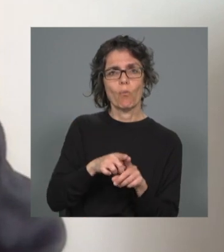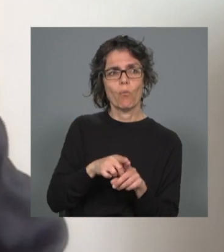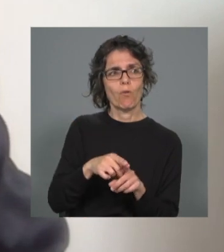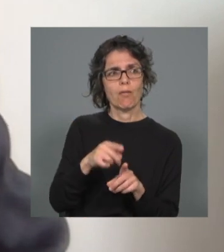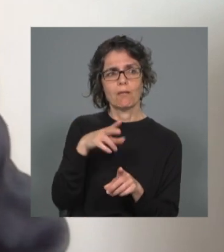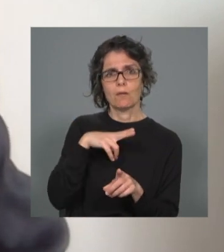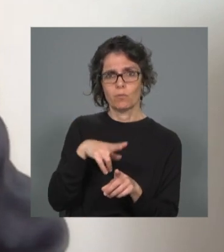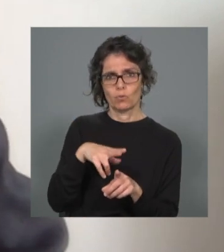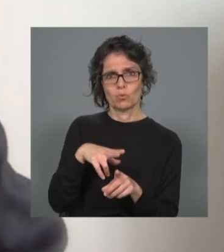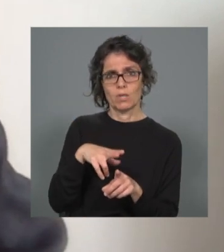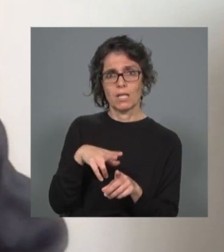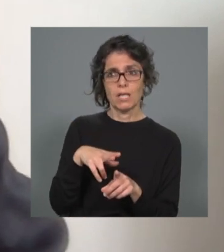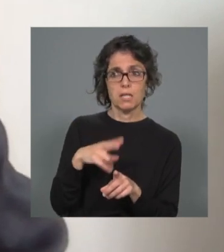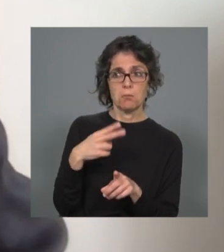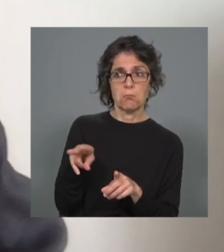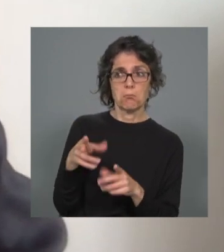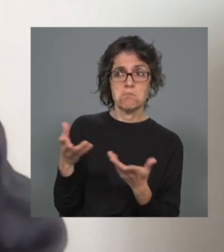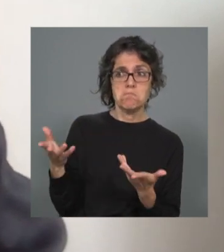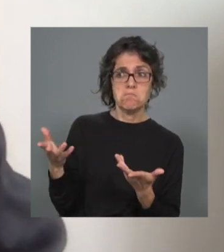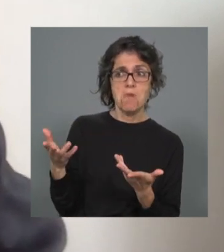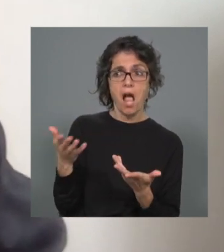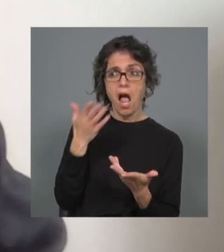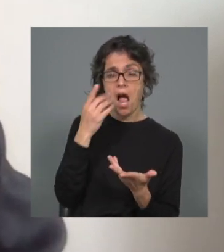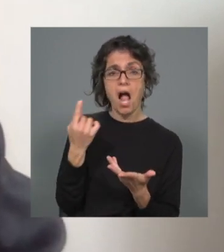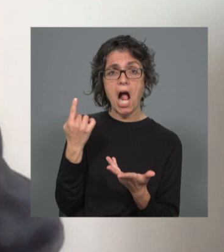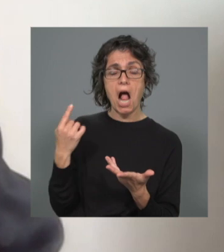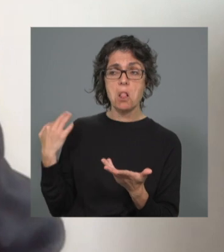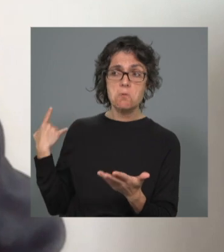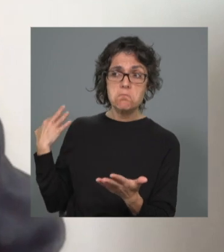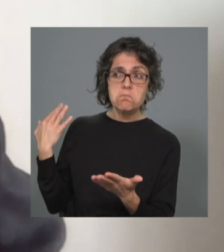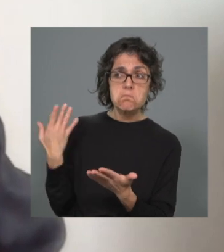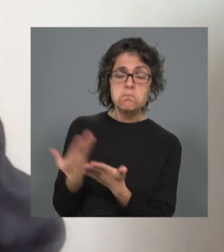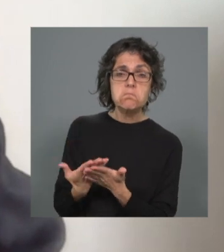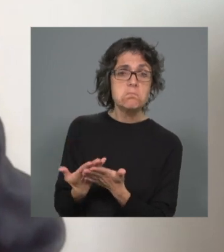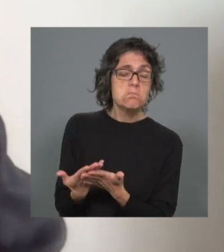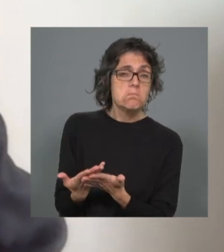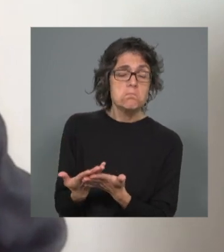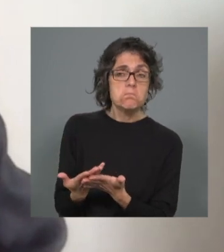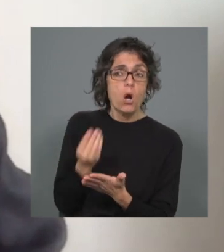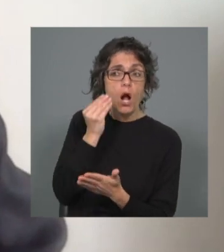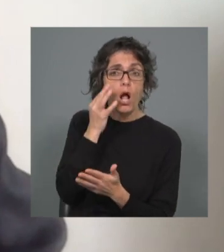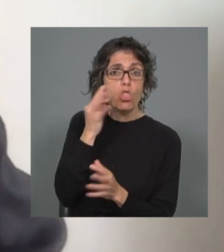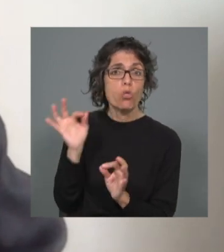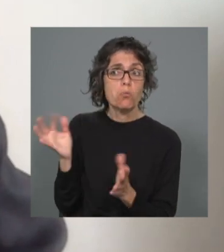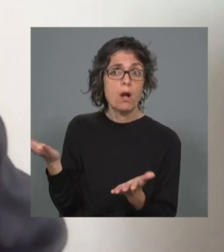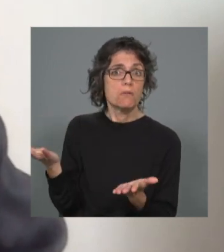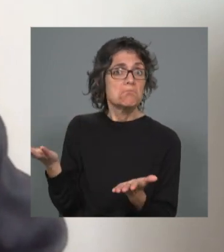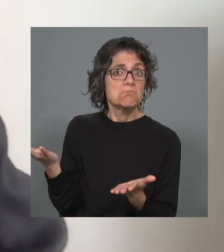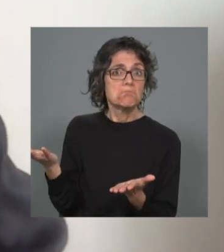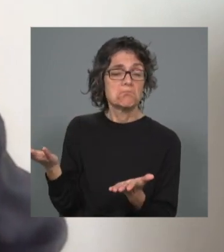geral. Aceita-se isto como fosse uma herança que se deve manter e não que se